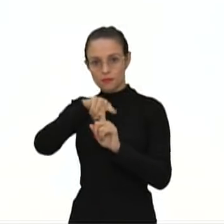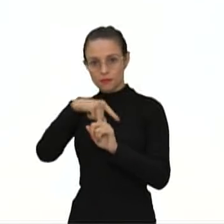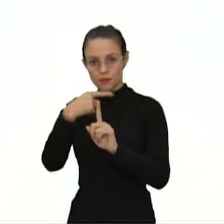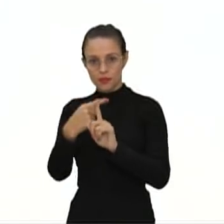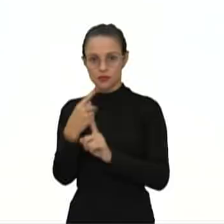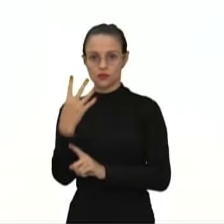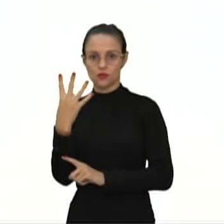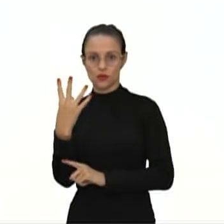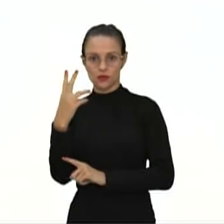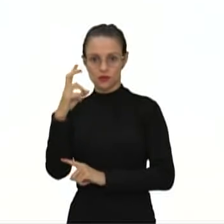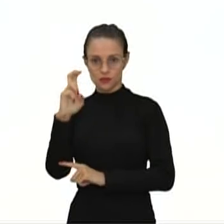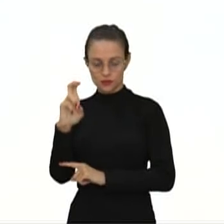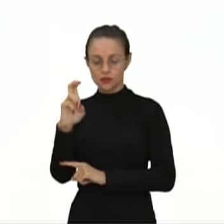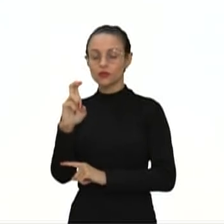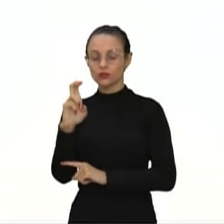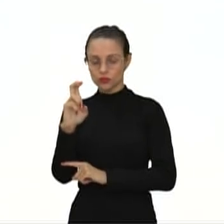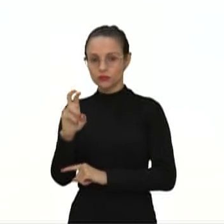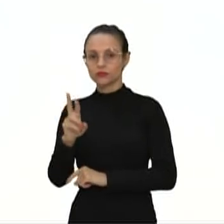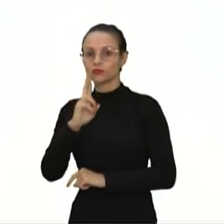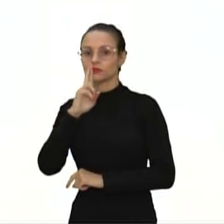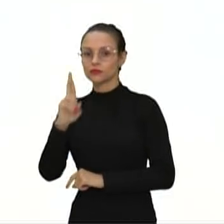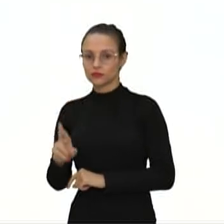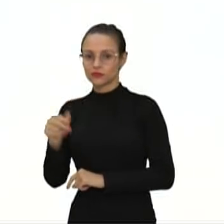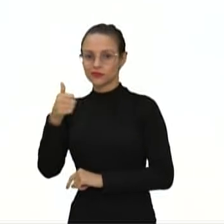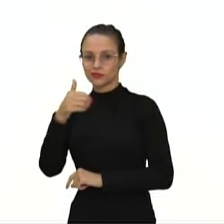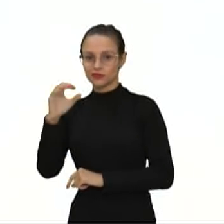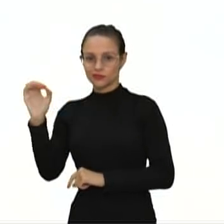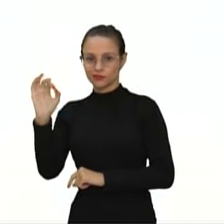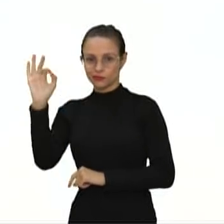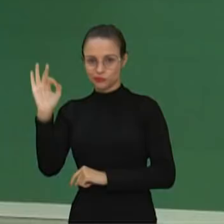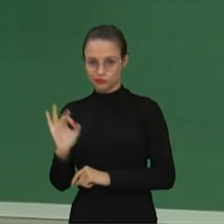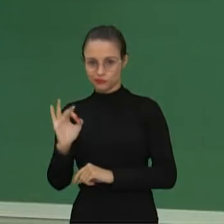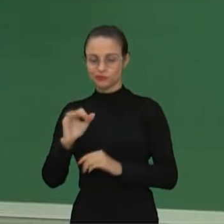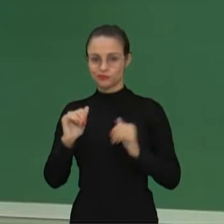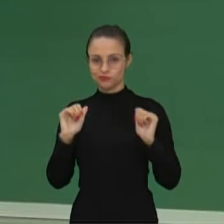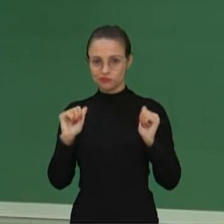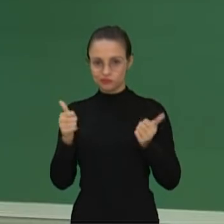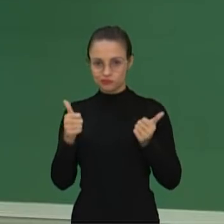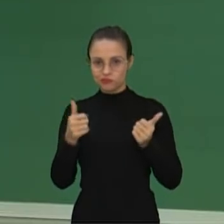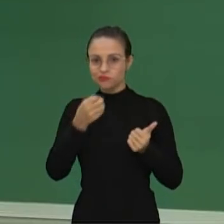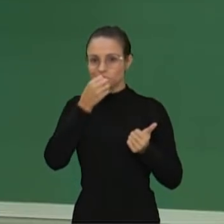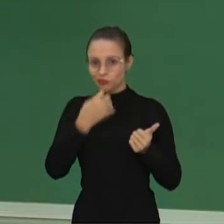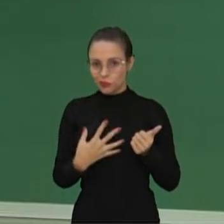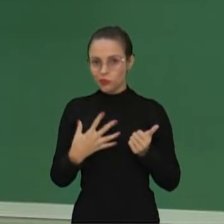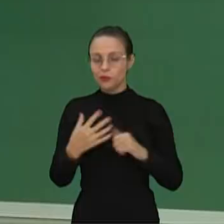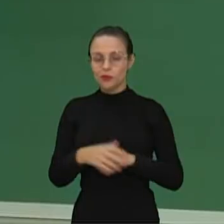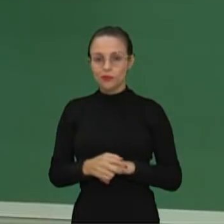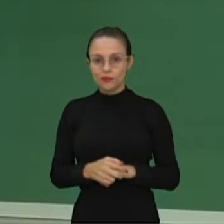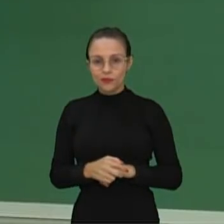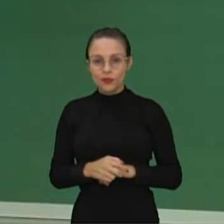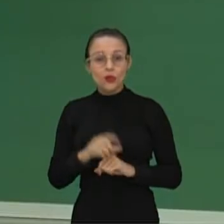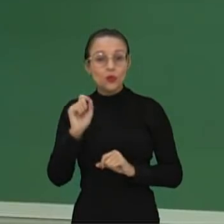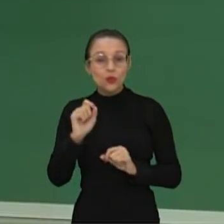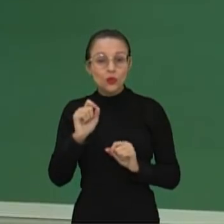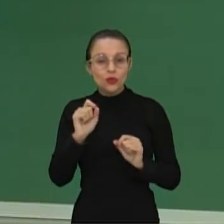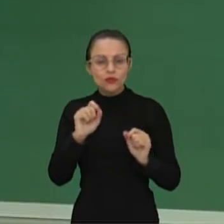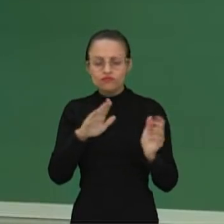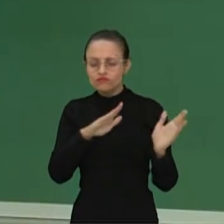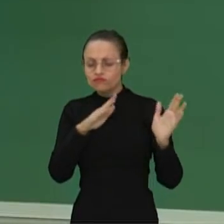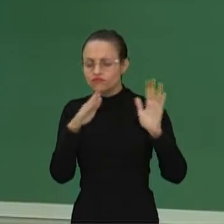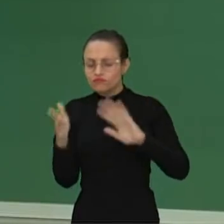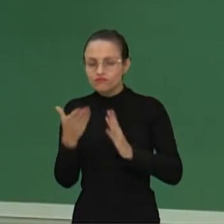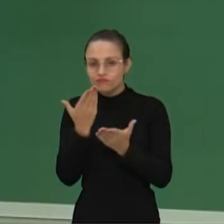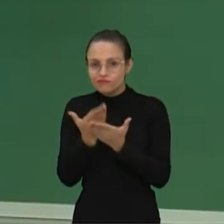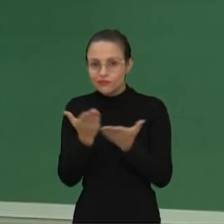mais 45, nós vamos chegar em 100%. Tá bom? Bom, o que nós vimos hoje? Vamos para a